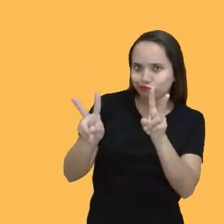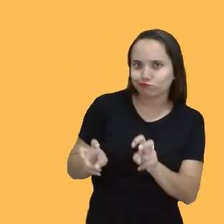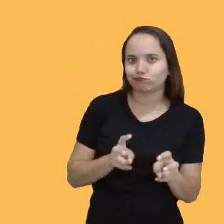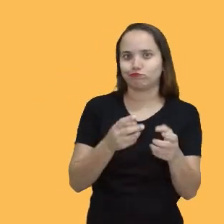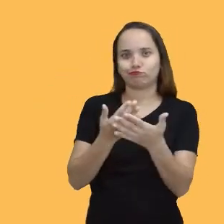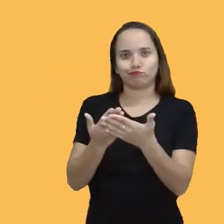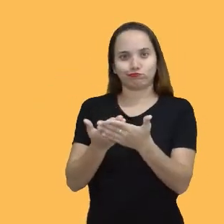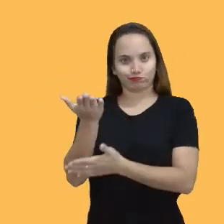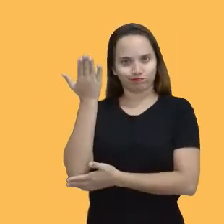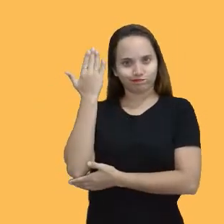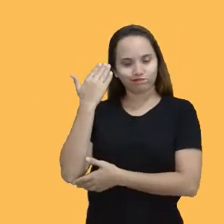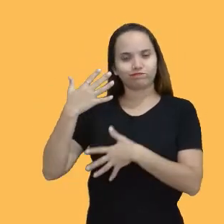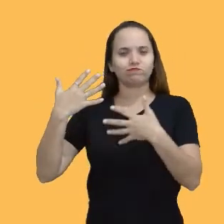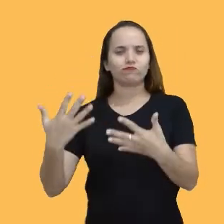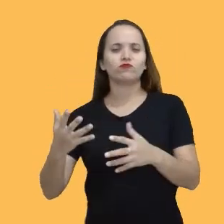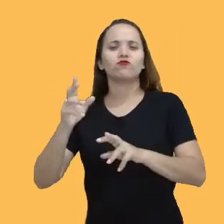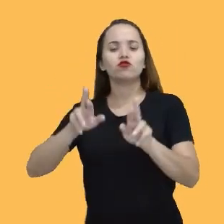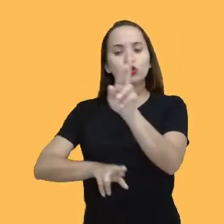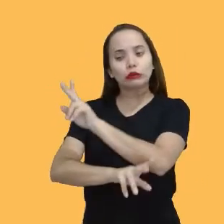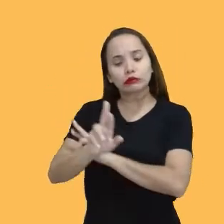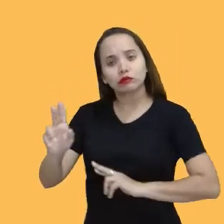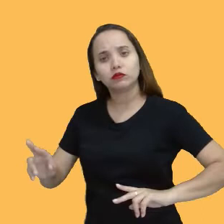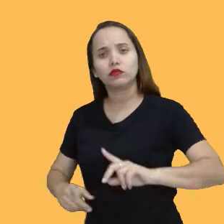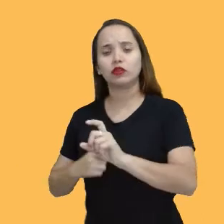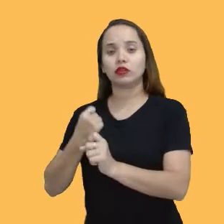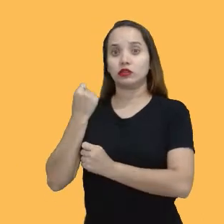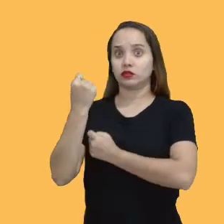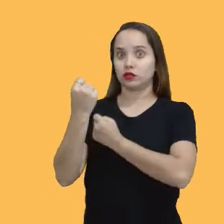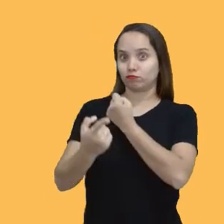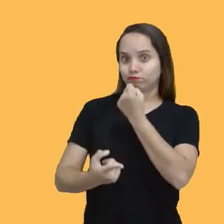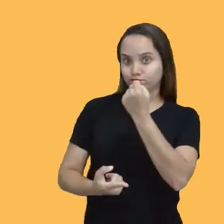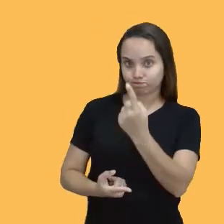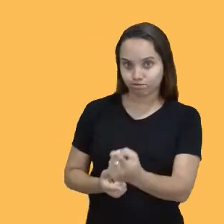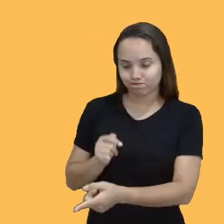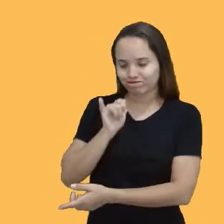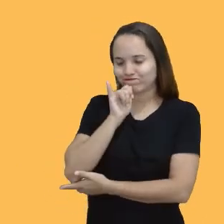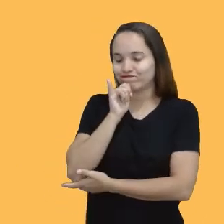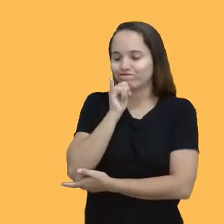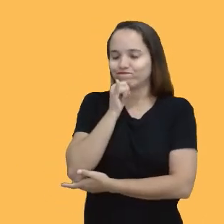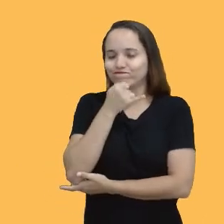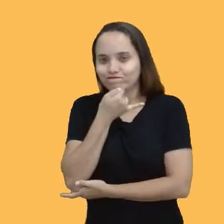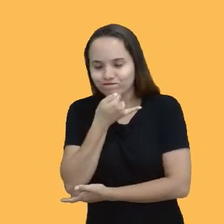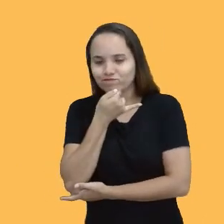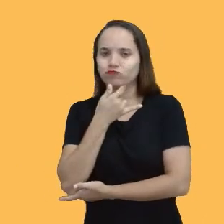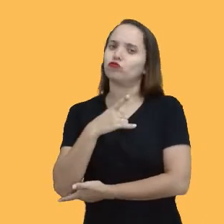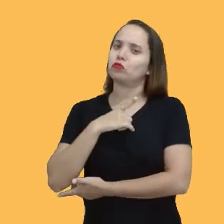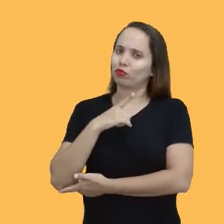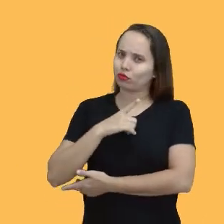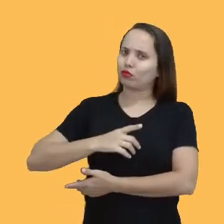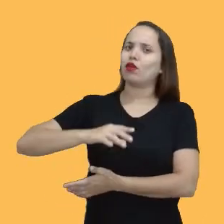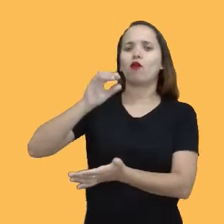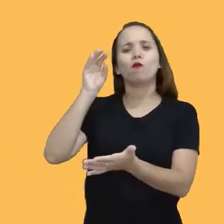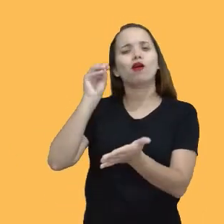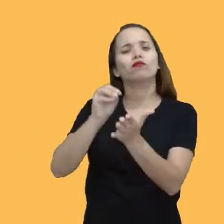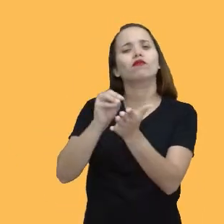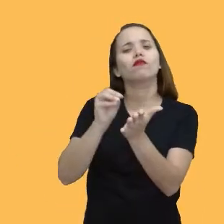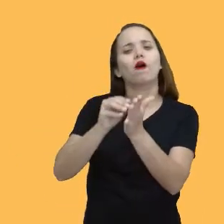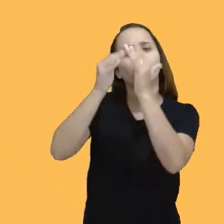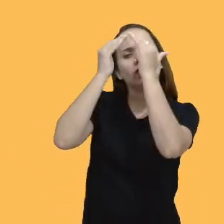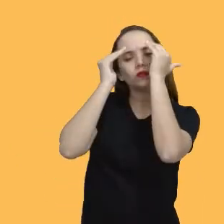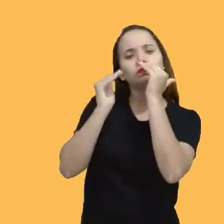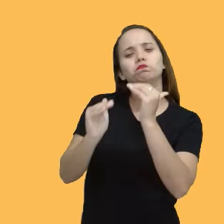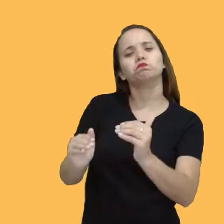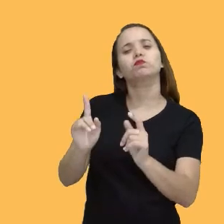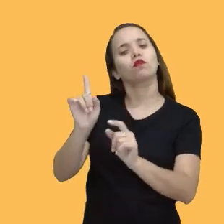e essas diferenças, muitas vezes, infelizmente, passam pelos desrespeitos, que são desrespeitos também